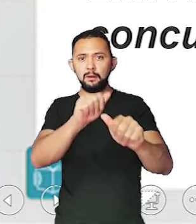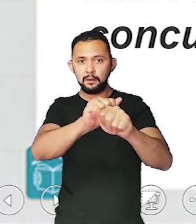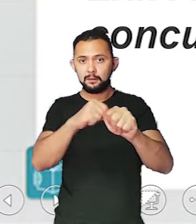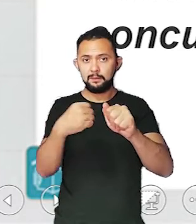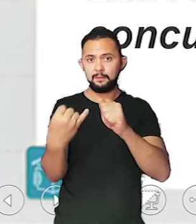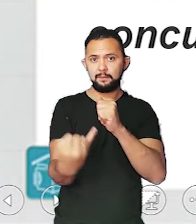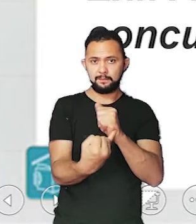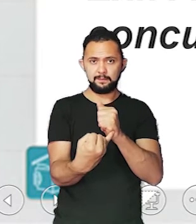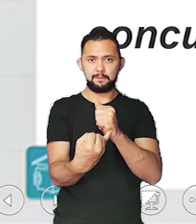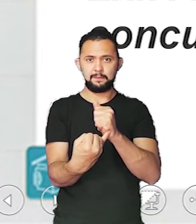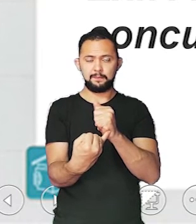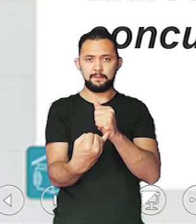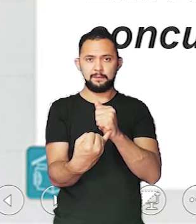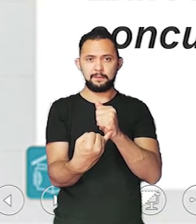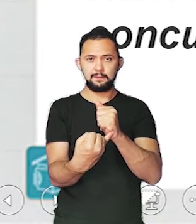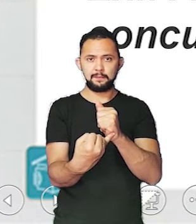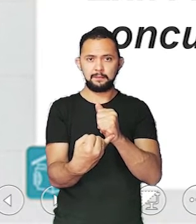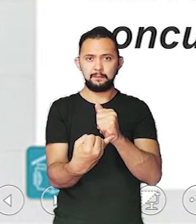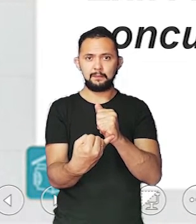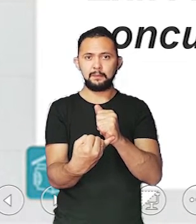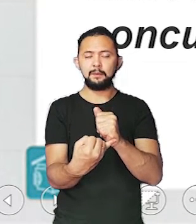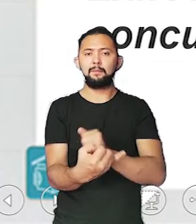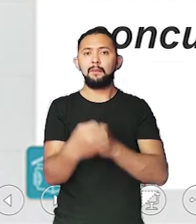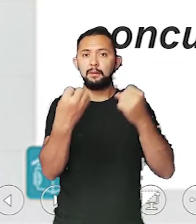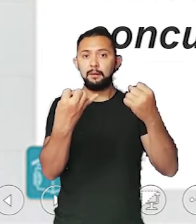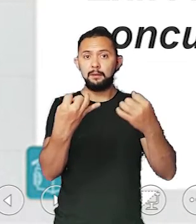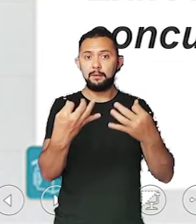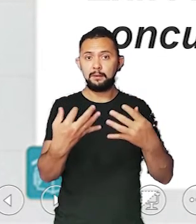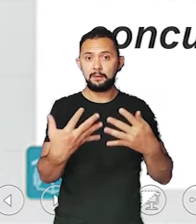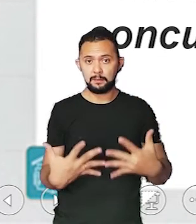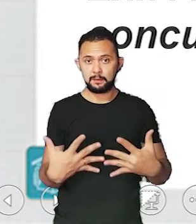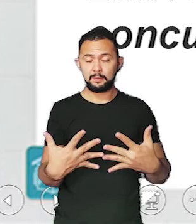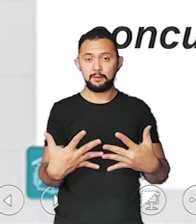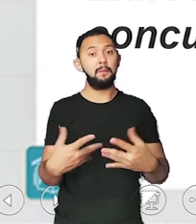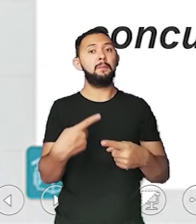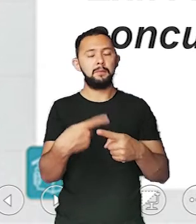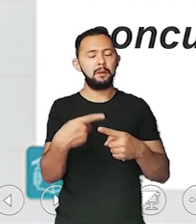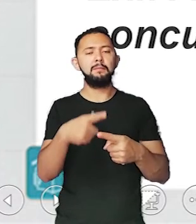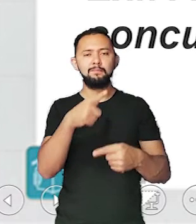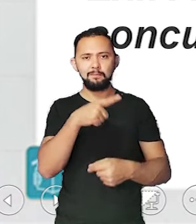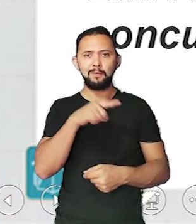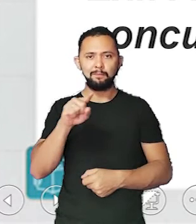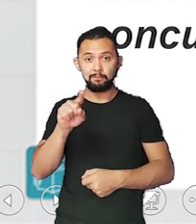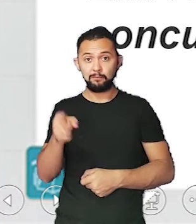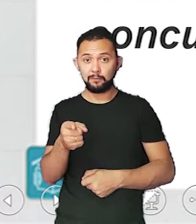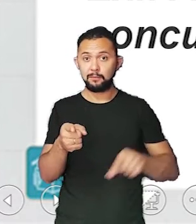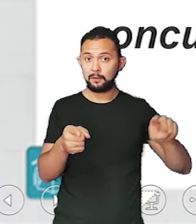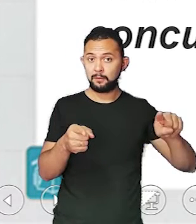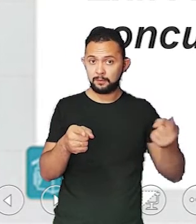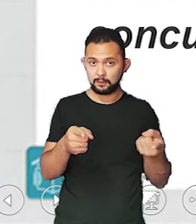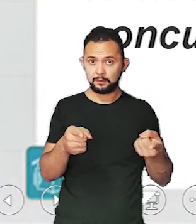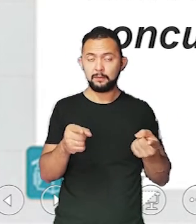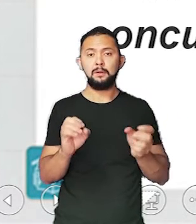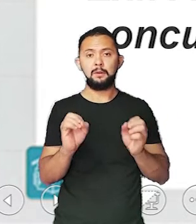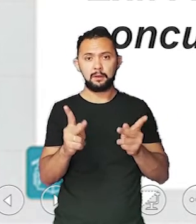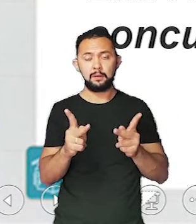podem considerar com a vírgula, né? A presença, uma companhia, né? Ela vem acompanhada de vírgula, ok? Certo?